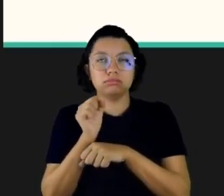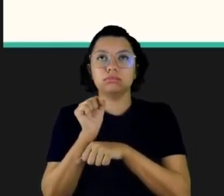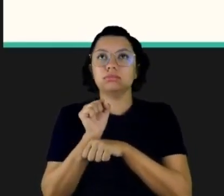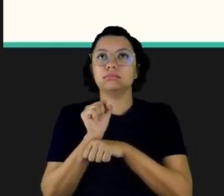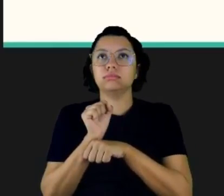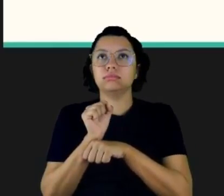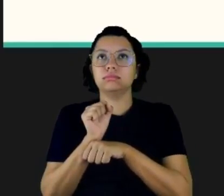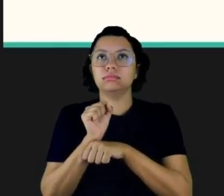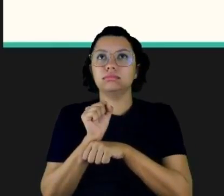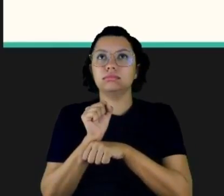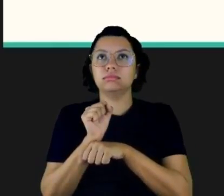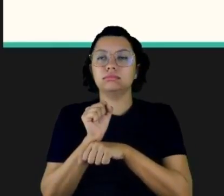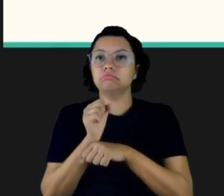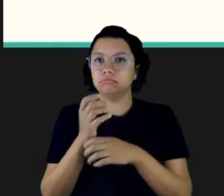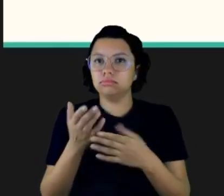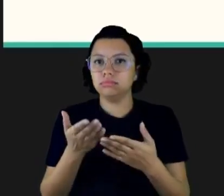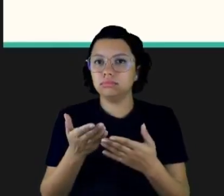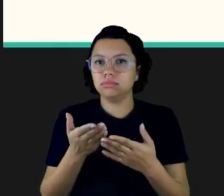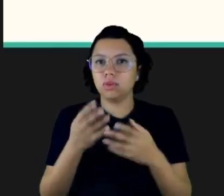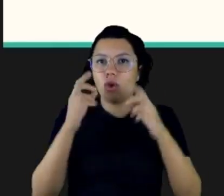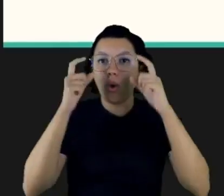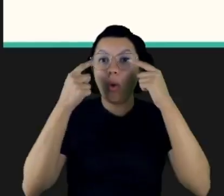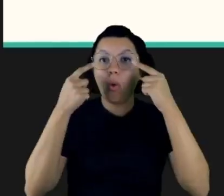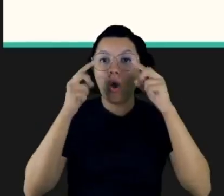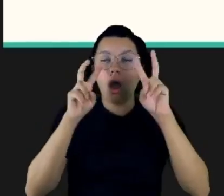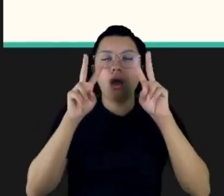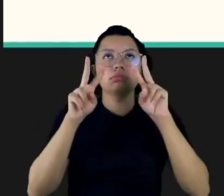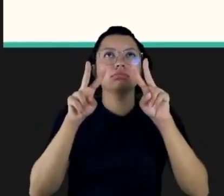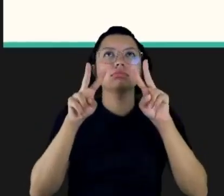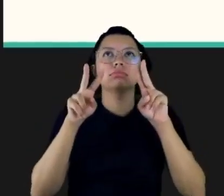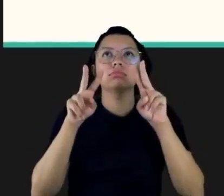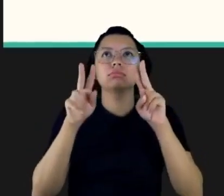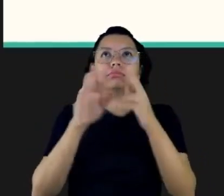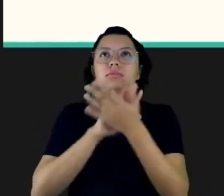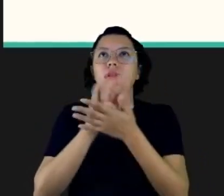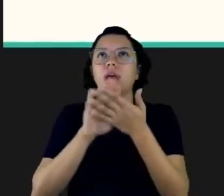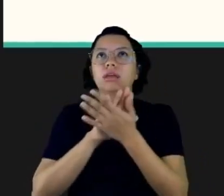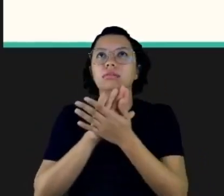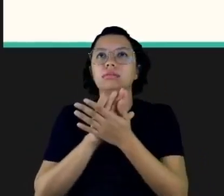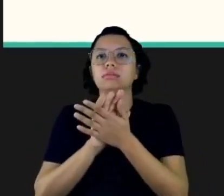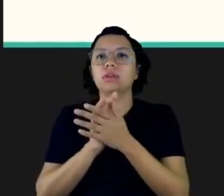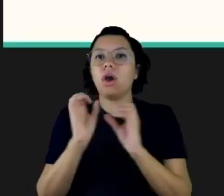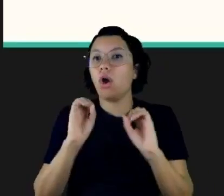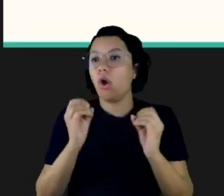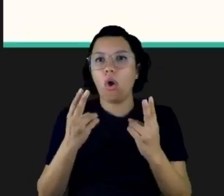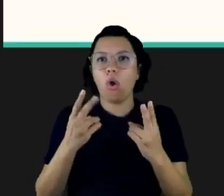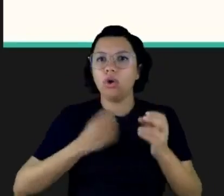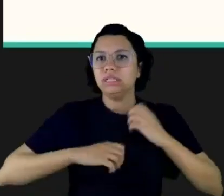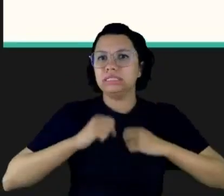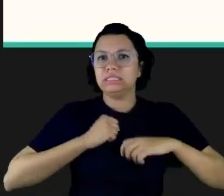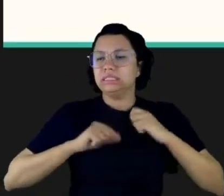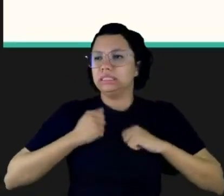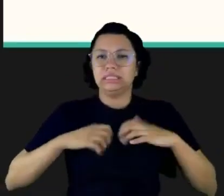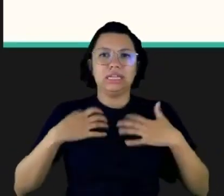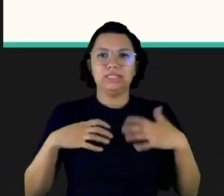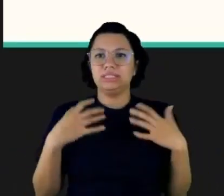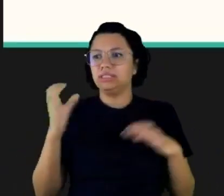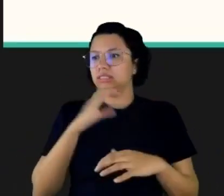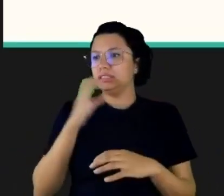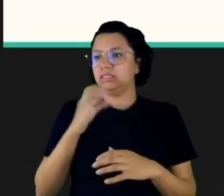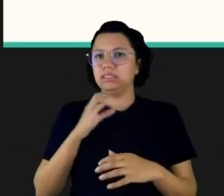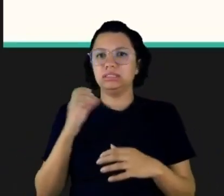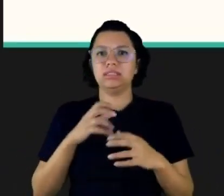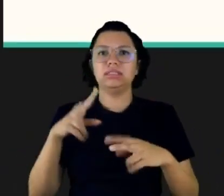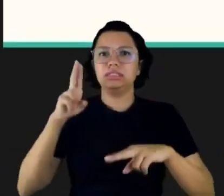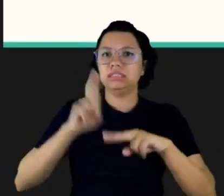fora, um olhar no nada, ou uma agitação extrema, anda de um lado para o outro, senta, levanta, deita,